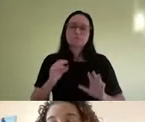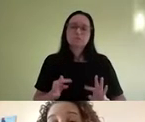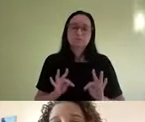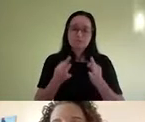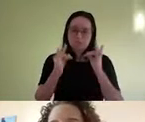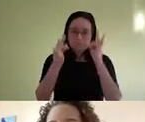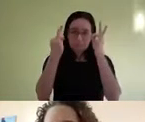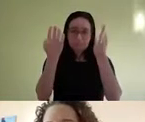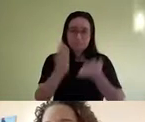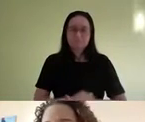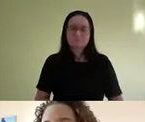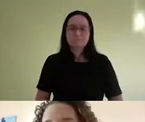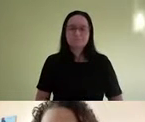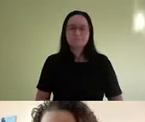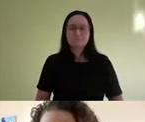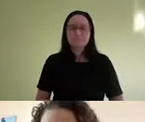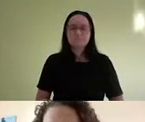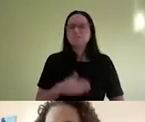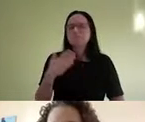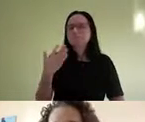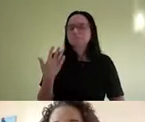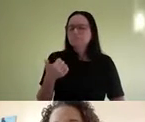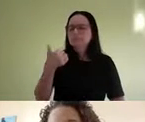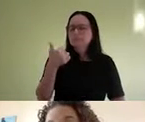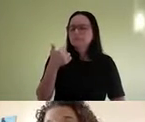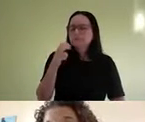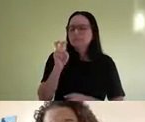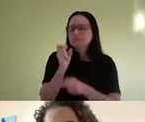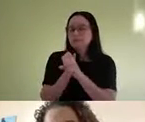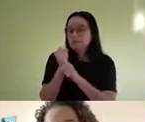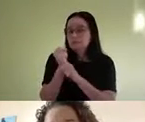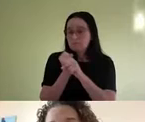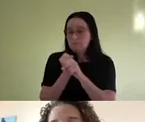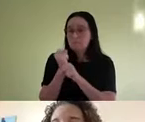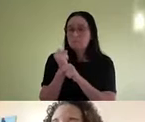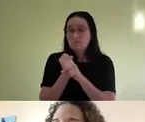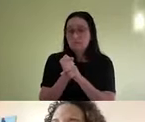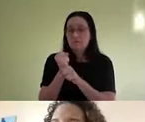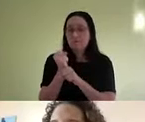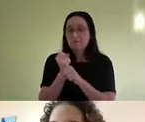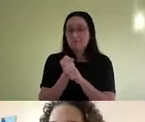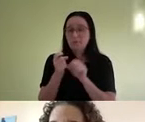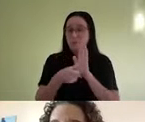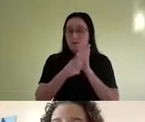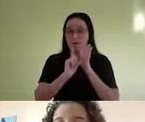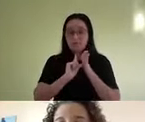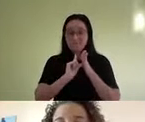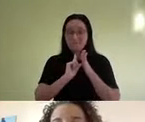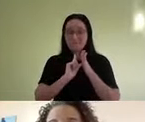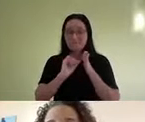E ao longo de 15 anos, eu trabalhei, antes de entrar na IBM, eu trabalhei numa seguradora